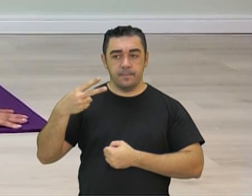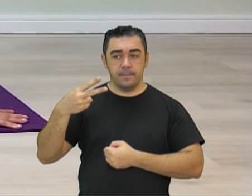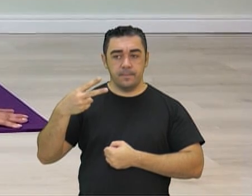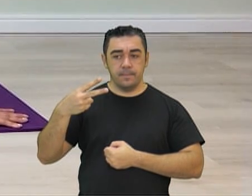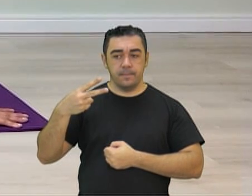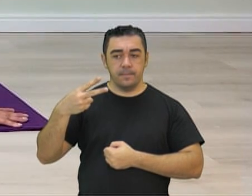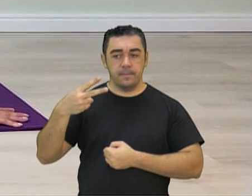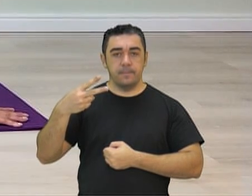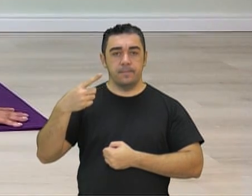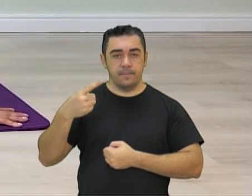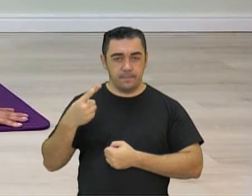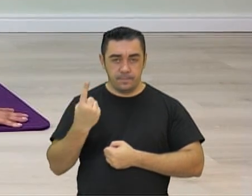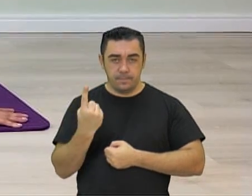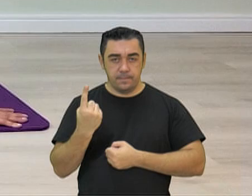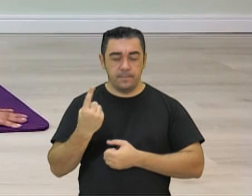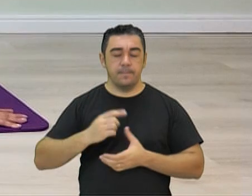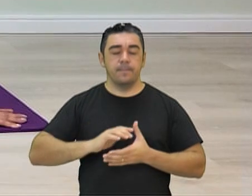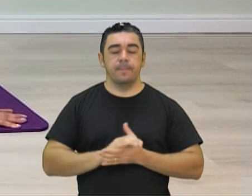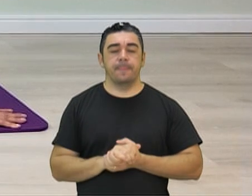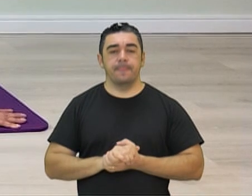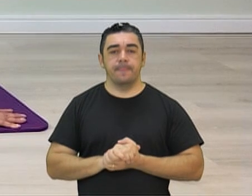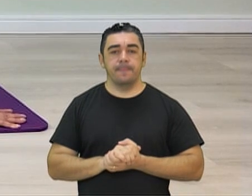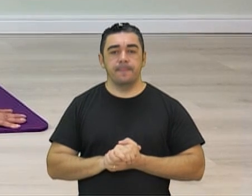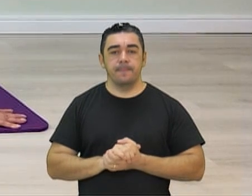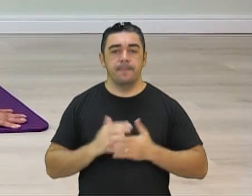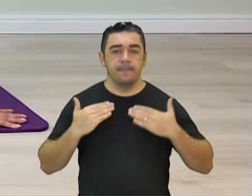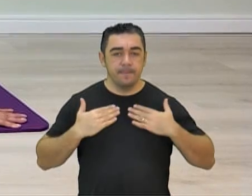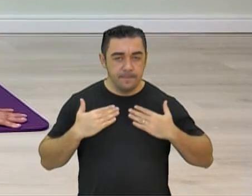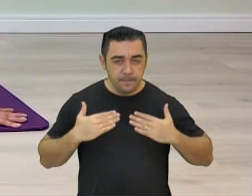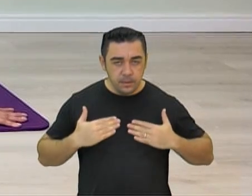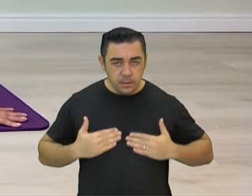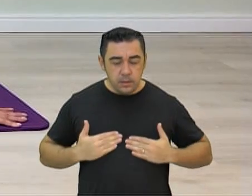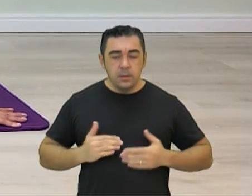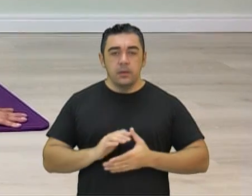2, 1. Descansa.